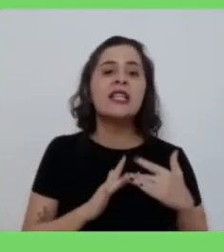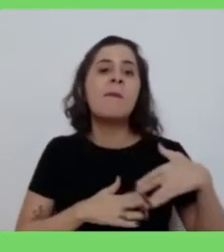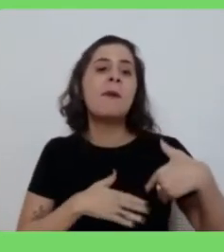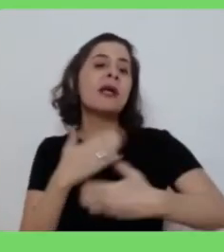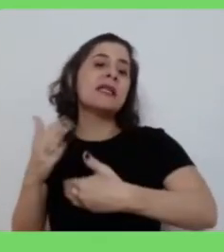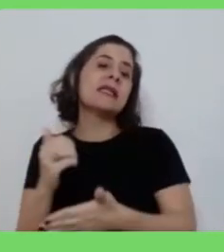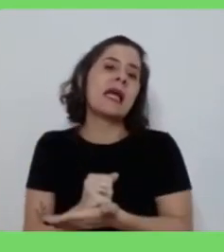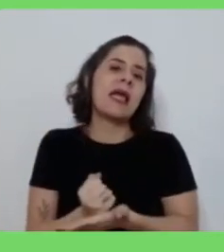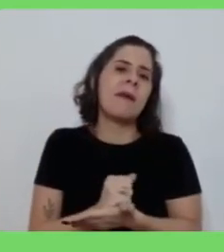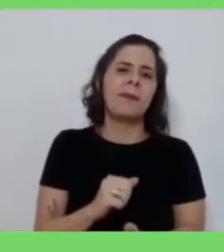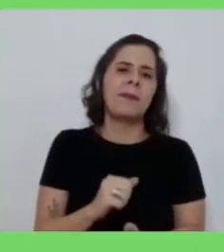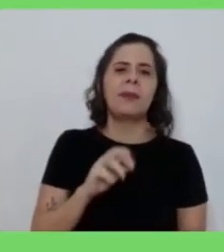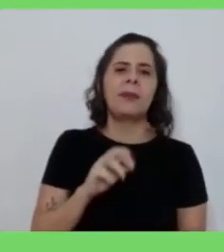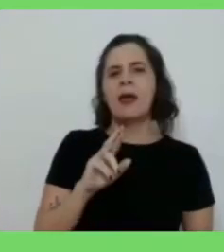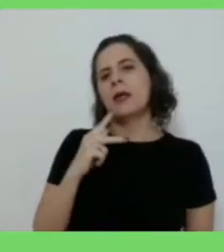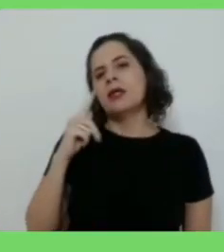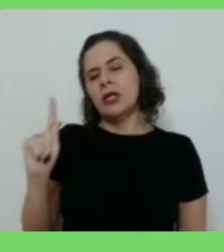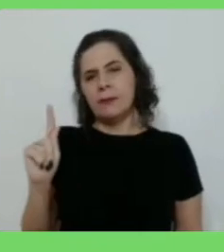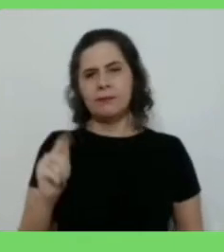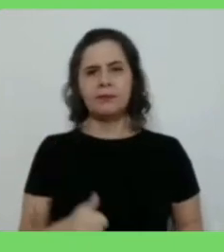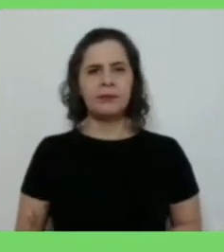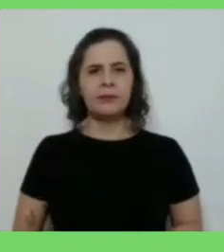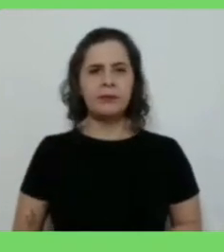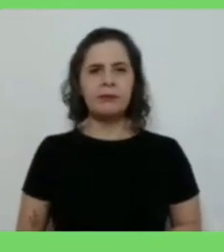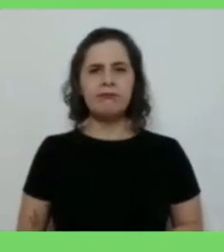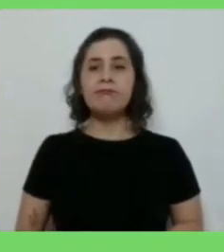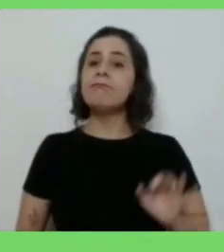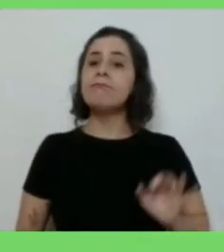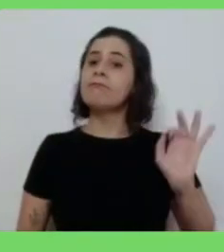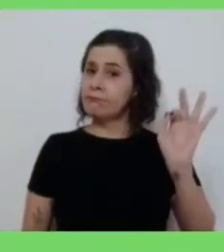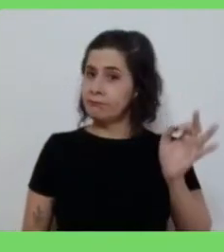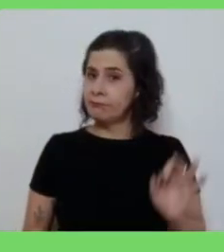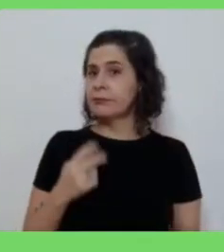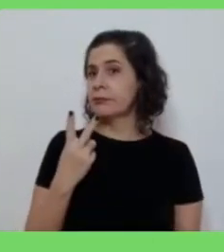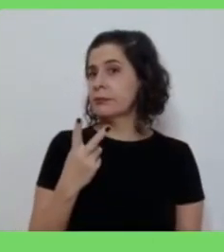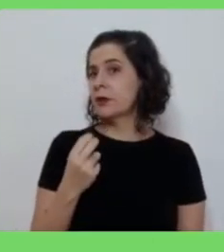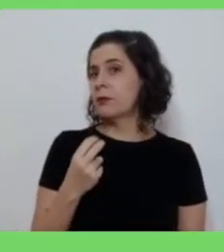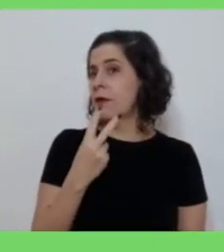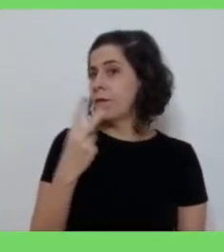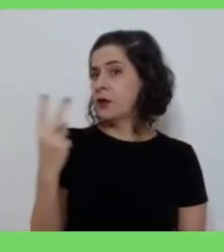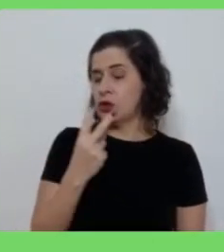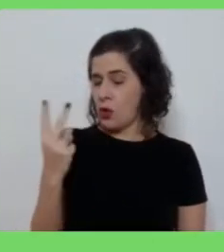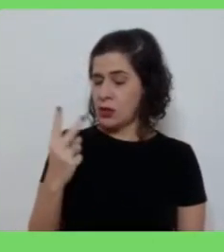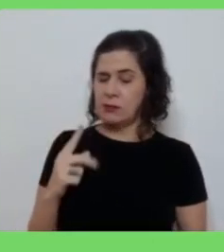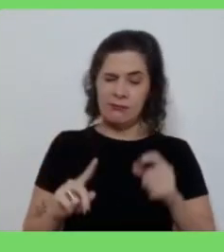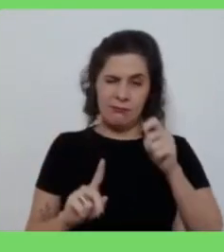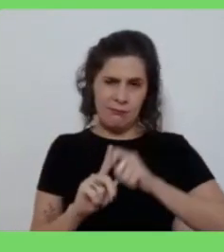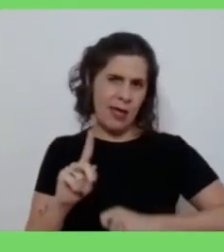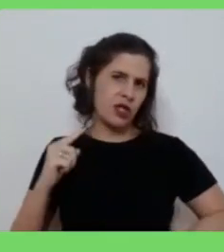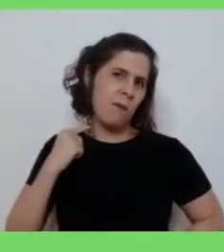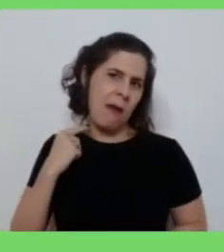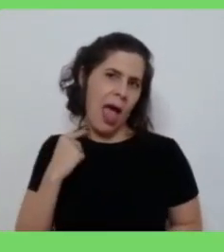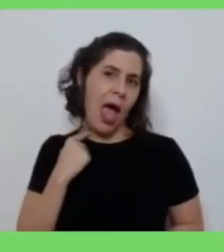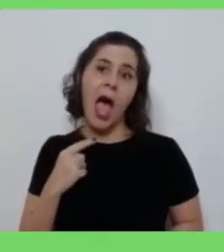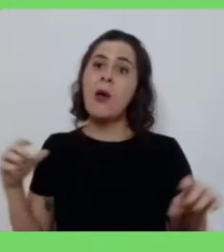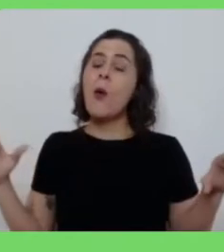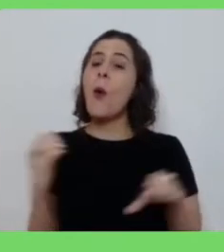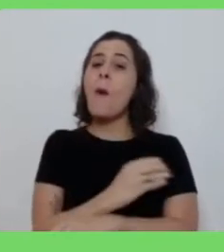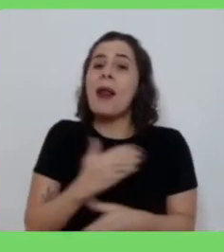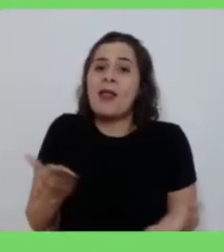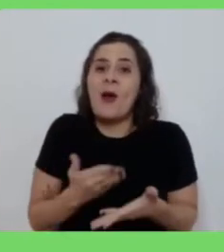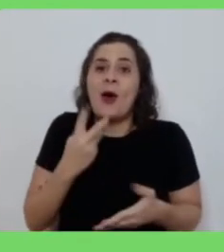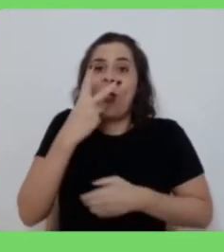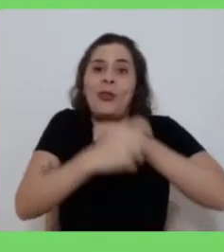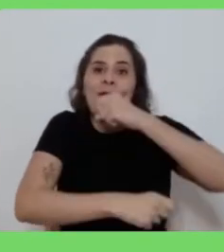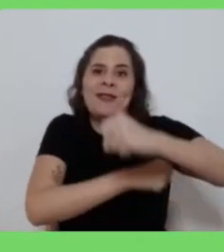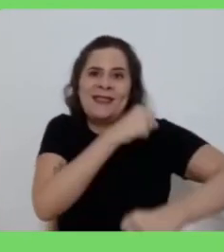ali com o Instituto Lula então em 2022 em Maio de 2022 completou agora do anos essa semana